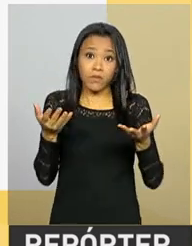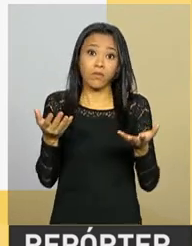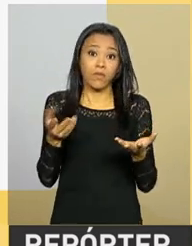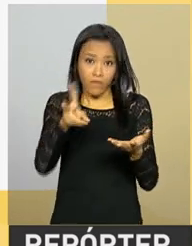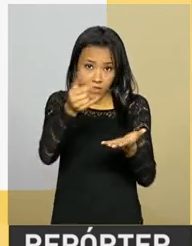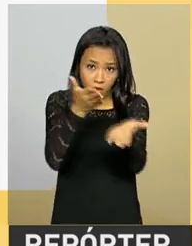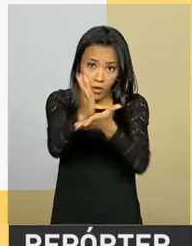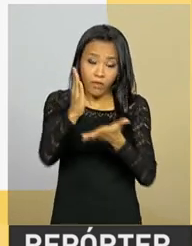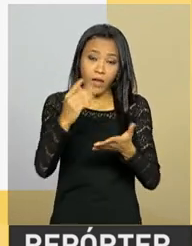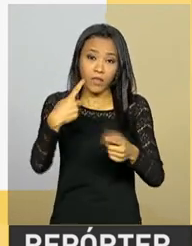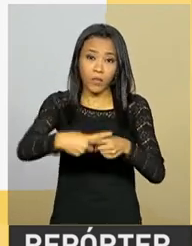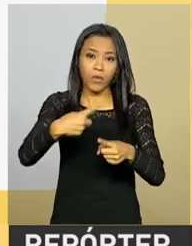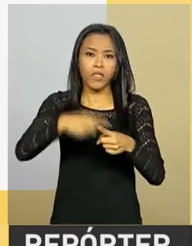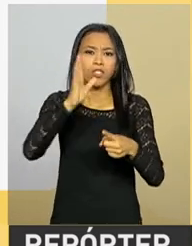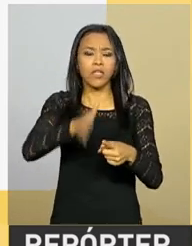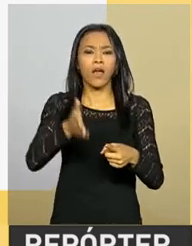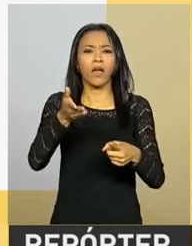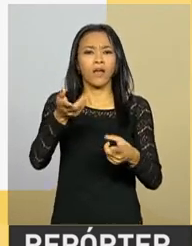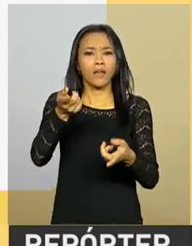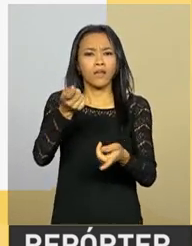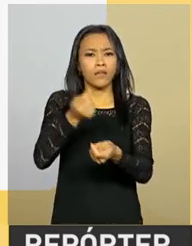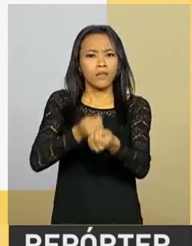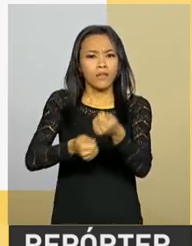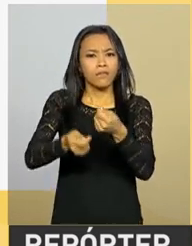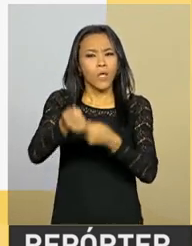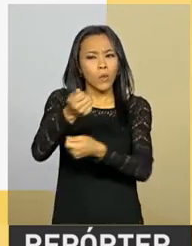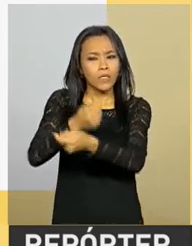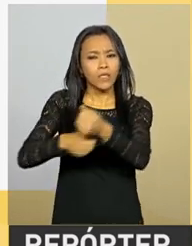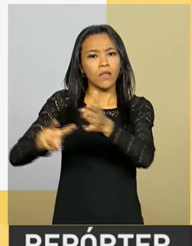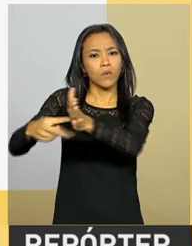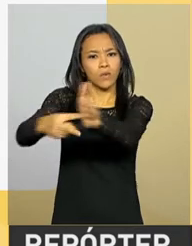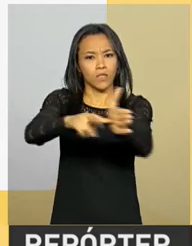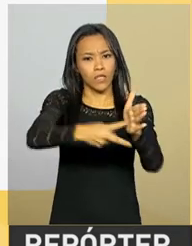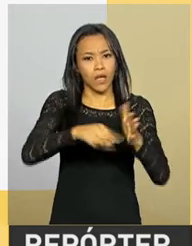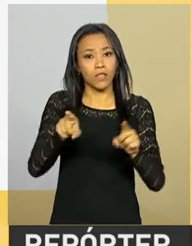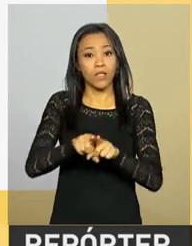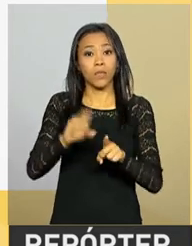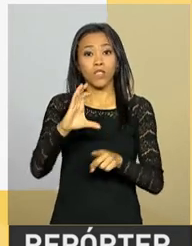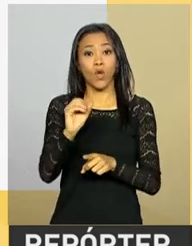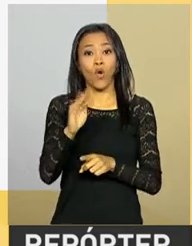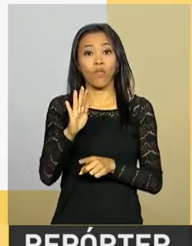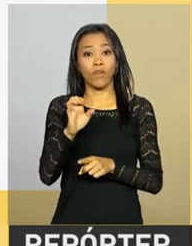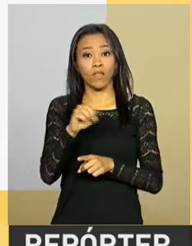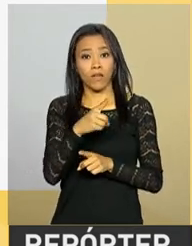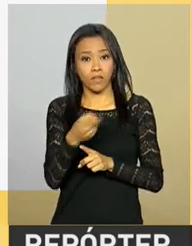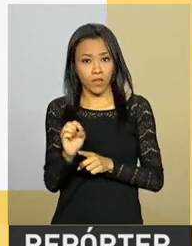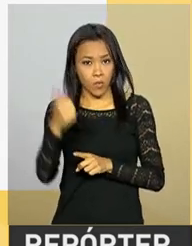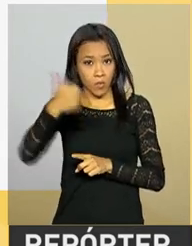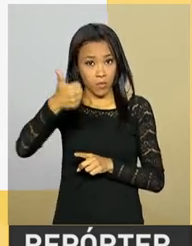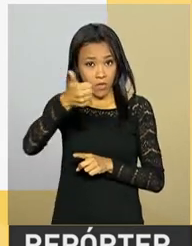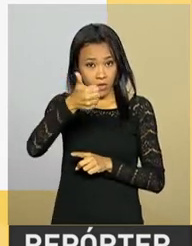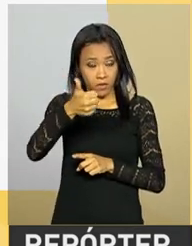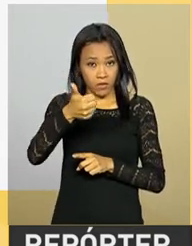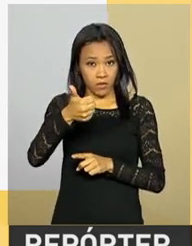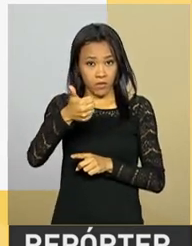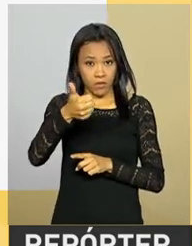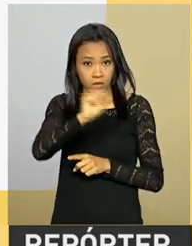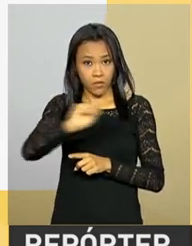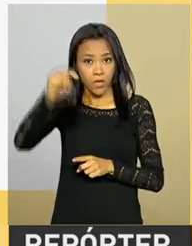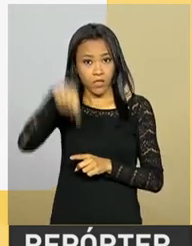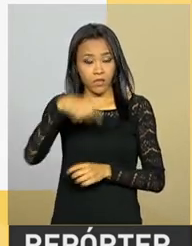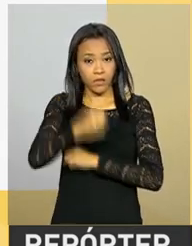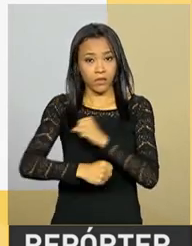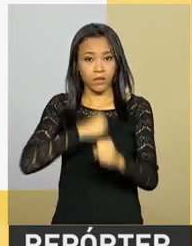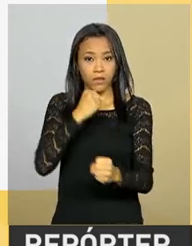aprovada, porque ela já está negociada entre as centrais sindicais e as confederações de trabalhadores. No primeiro semestre deste ano, nós queremos